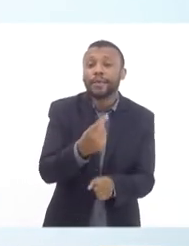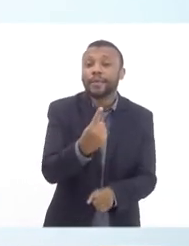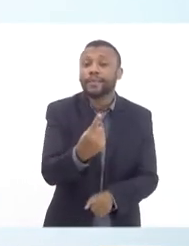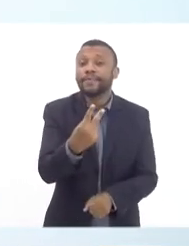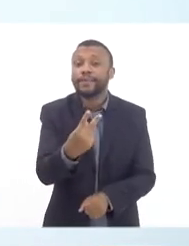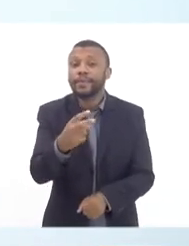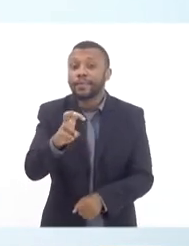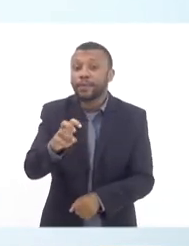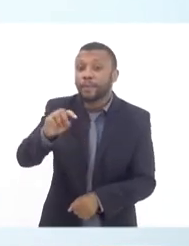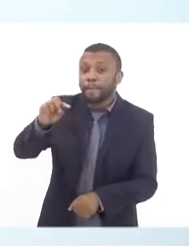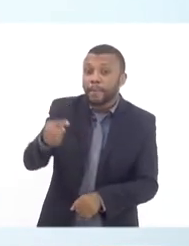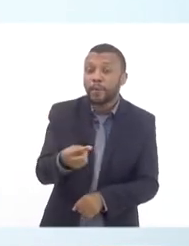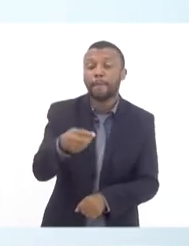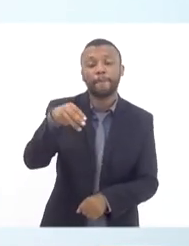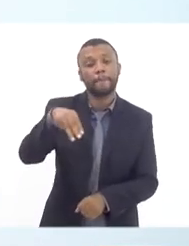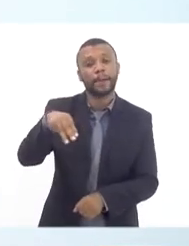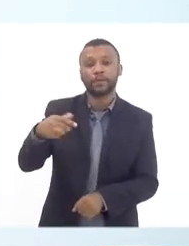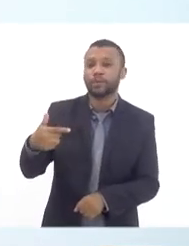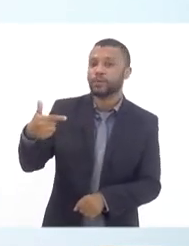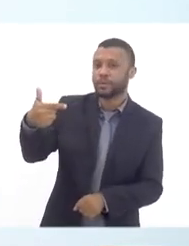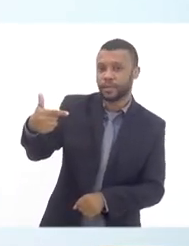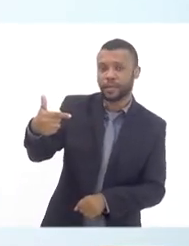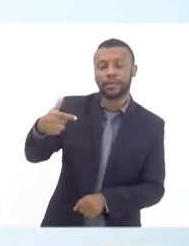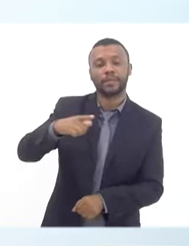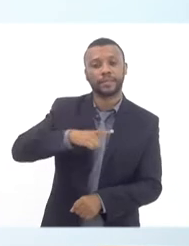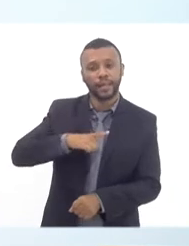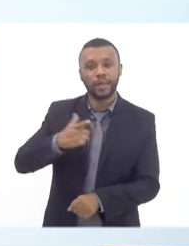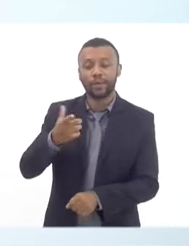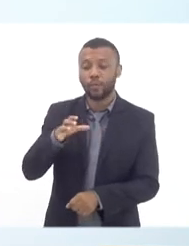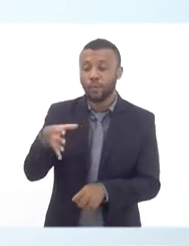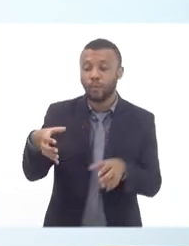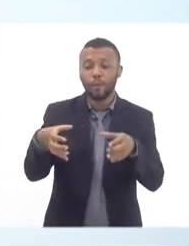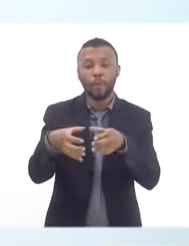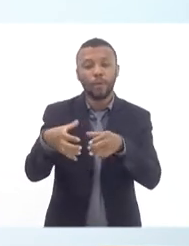metros quadrados que circunda o conjunto arquitetônico.